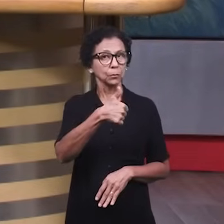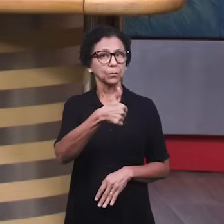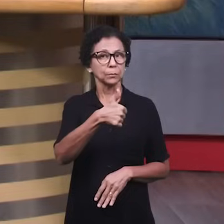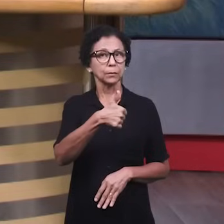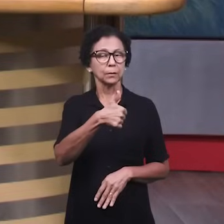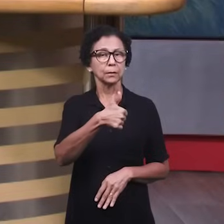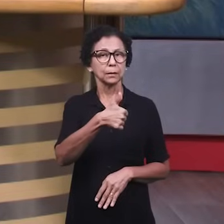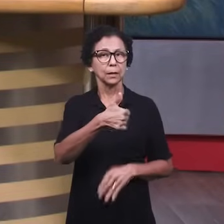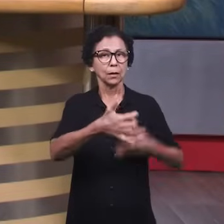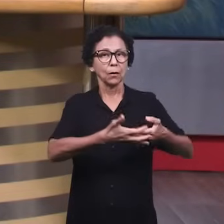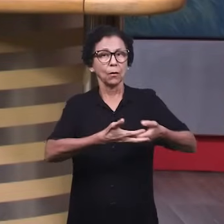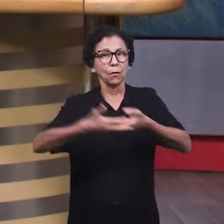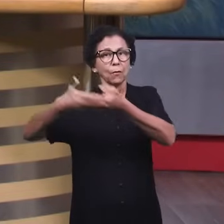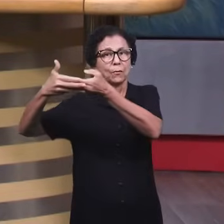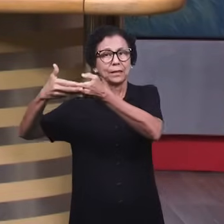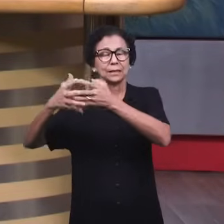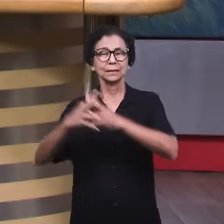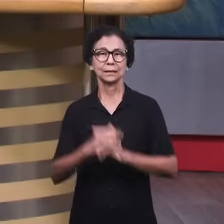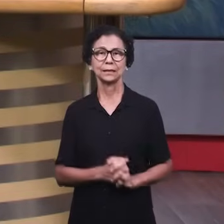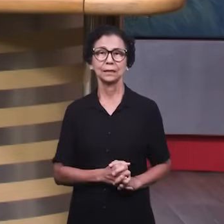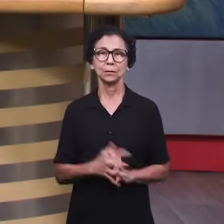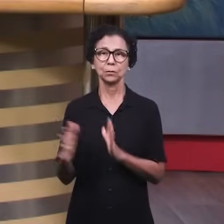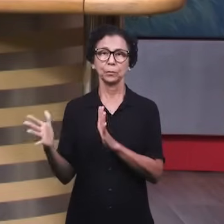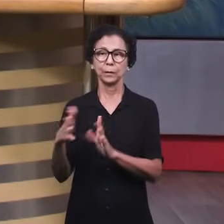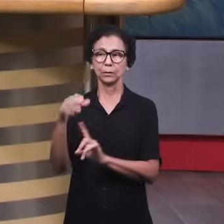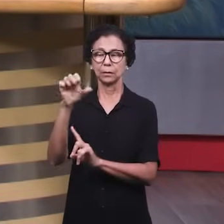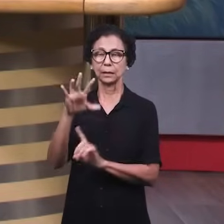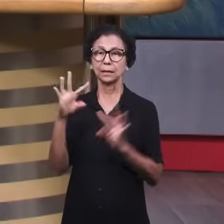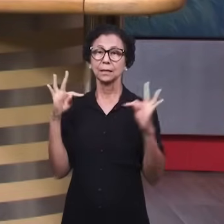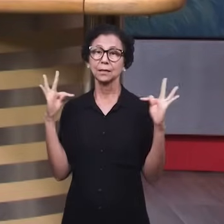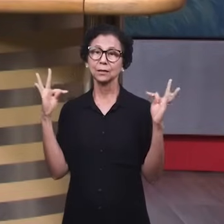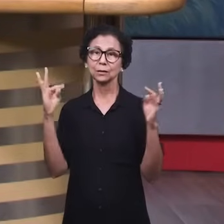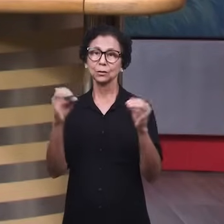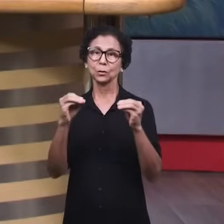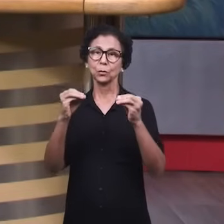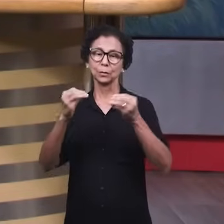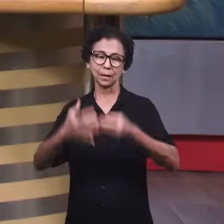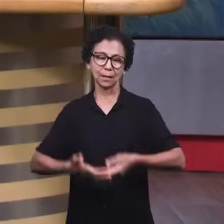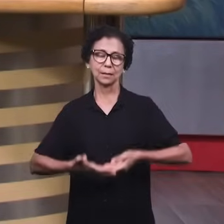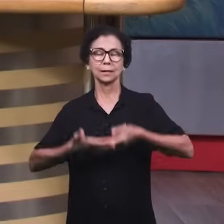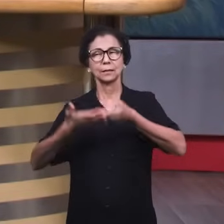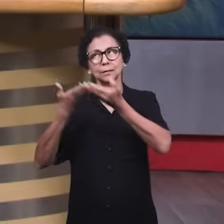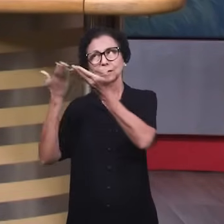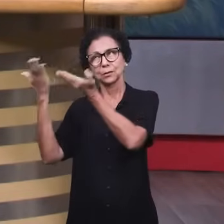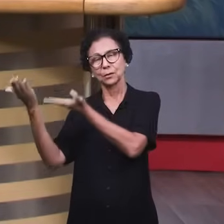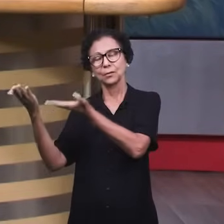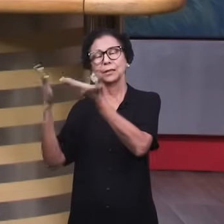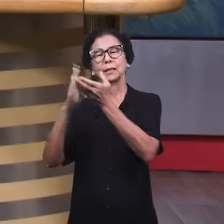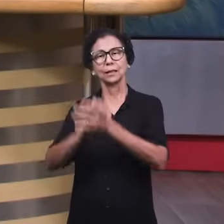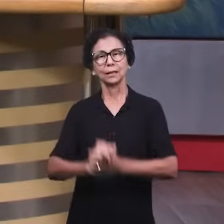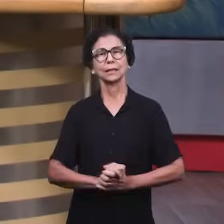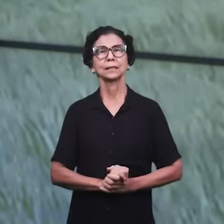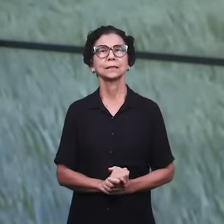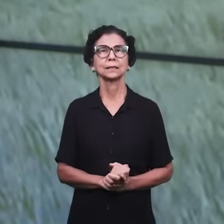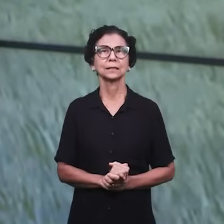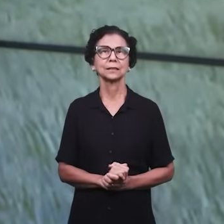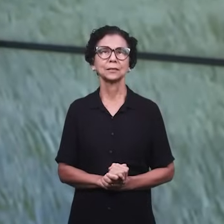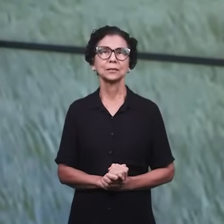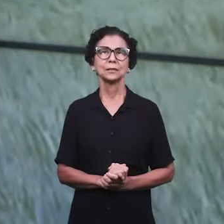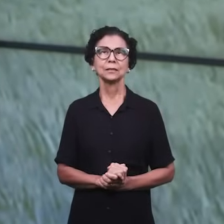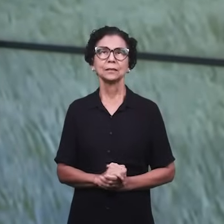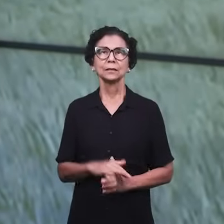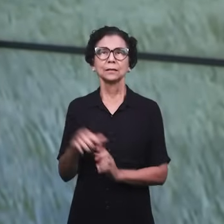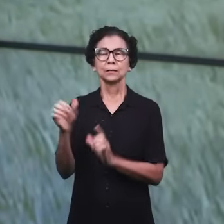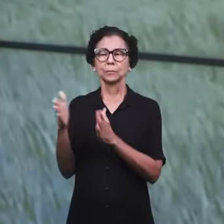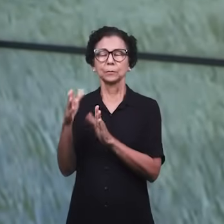crianças porque a lei sempre foi mais restritiva então o espírito santo não foi derramado sobre todos ele pousava sobre alguns agora na